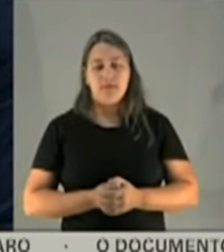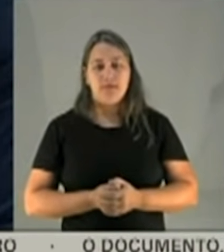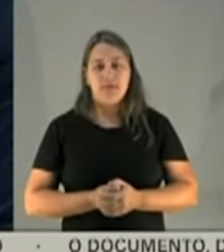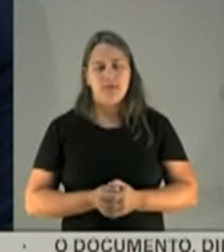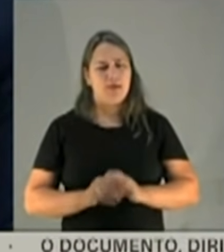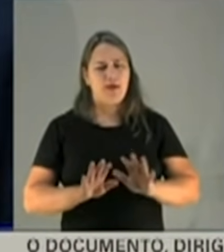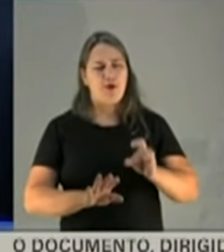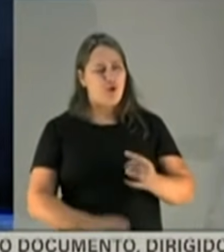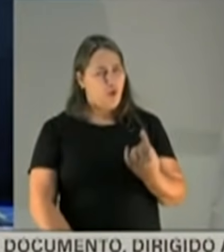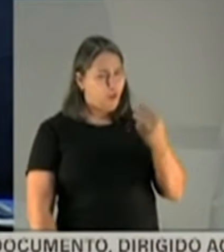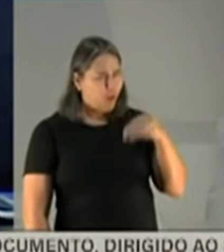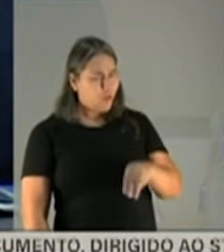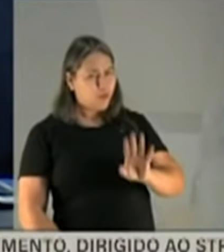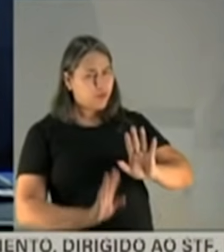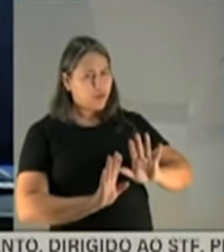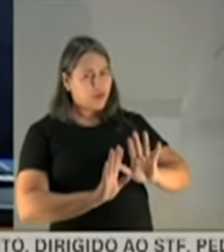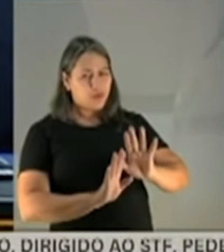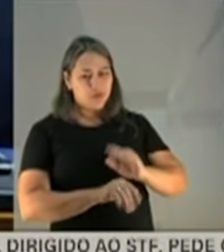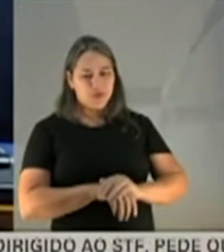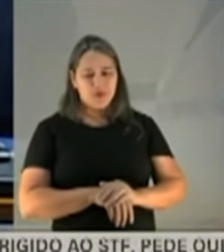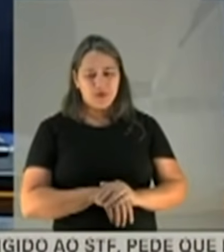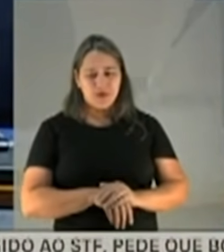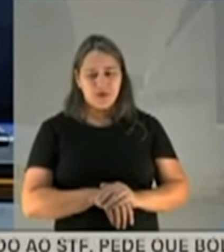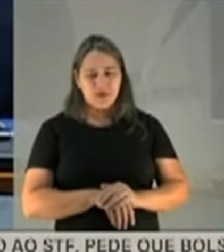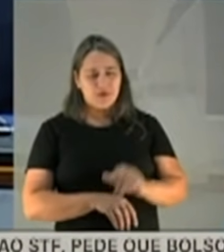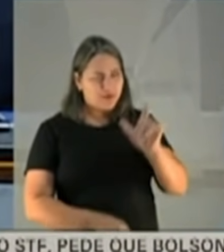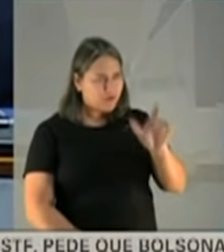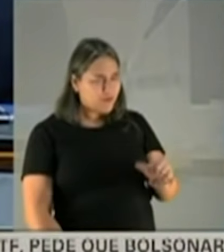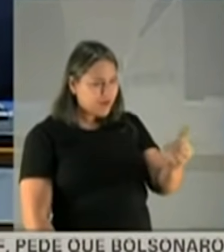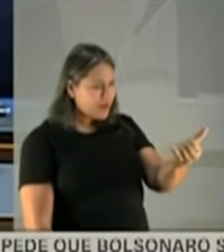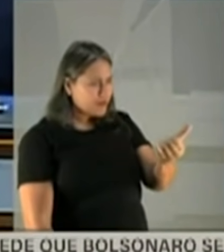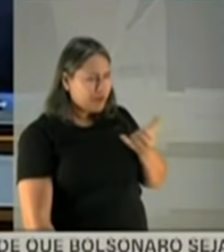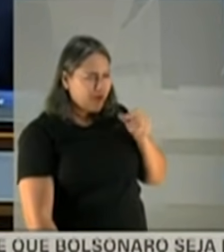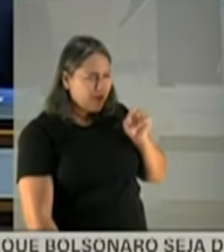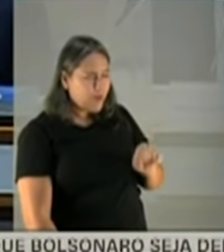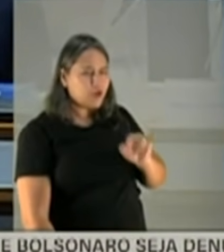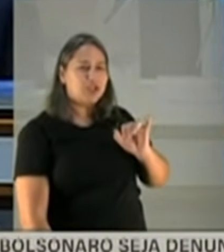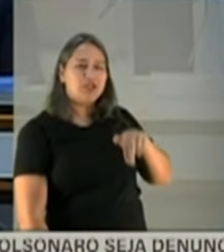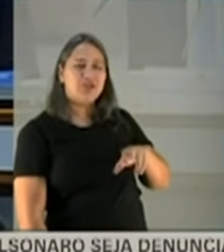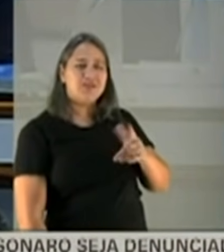Peraí, só um minutinho. O senhor pode me indiciar 50 vezes.